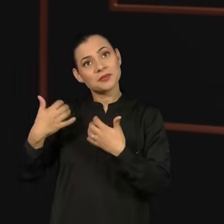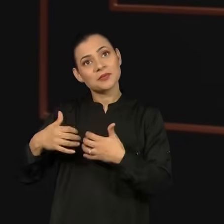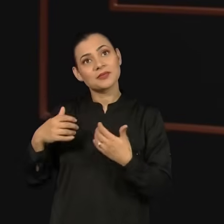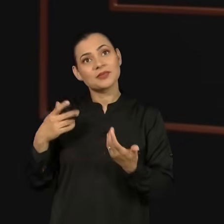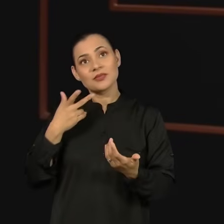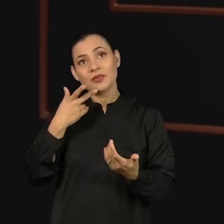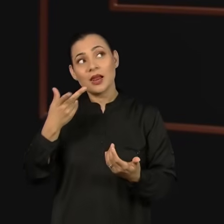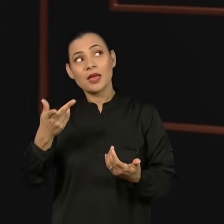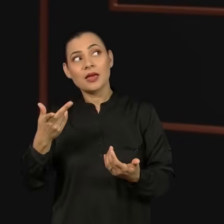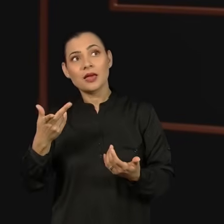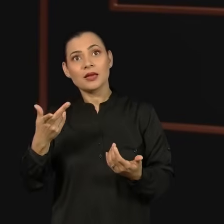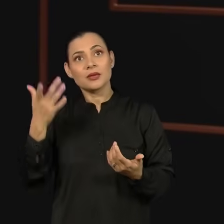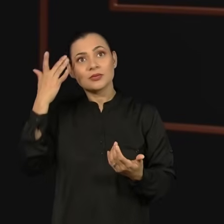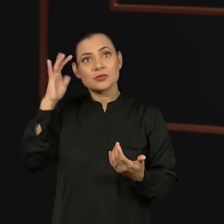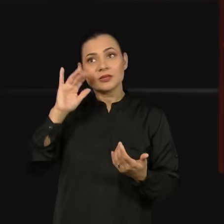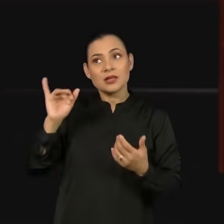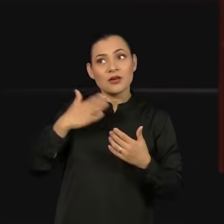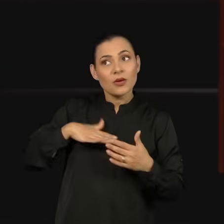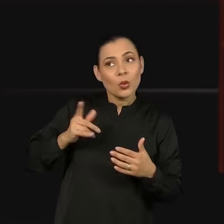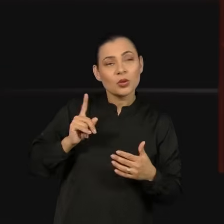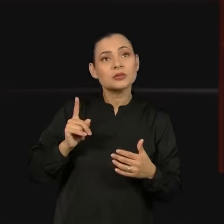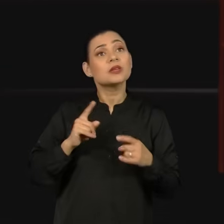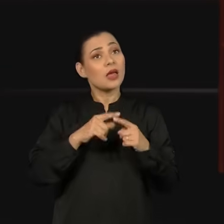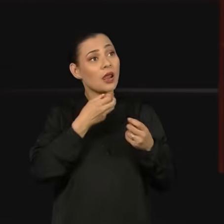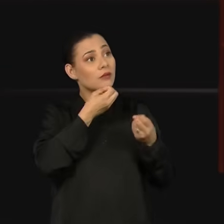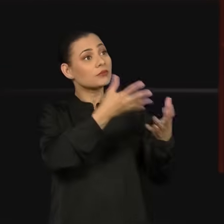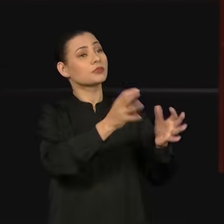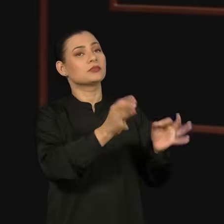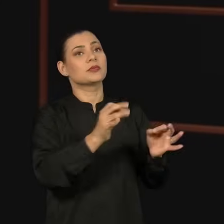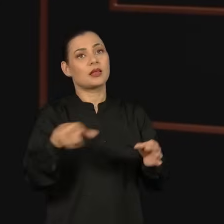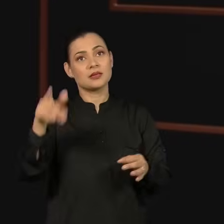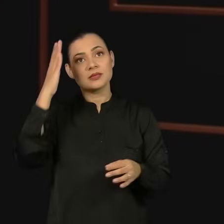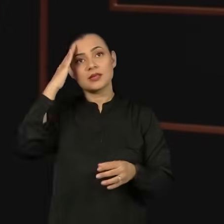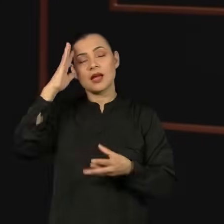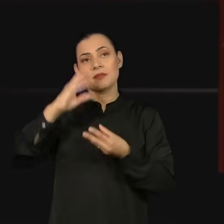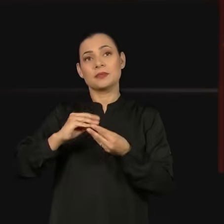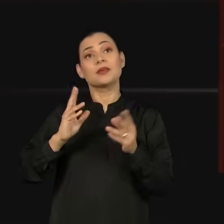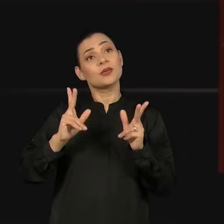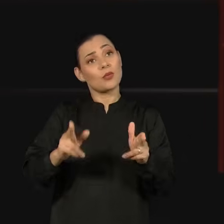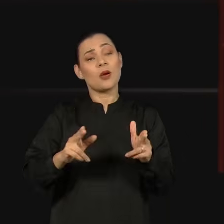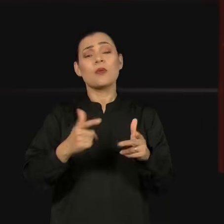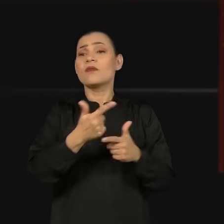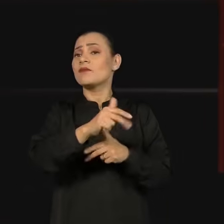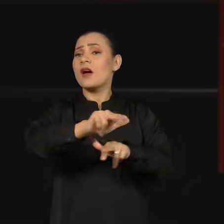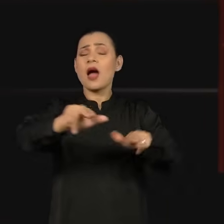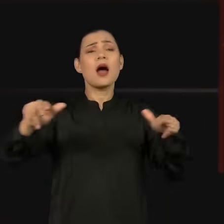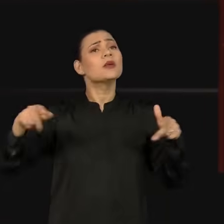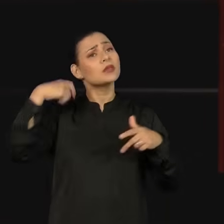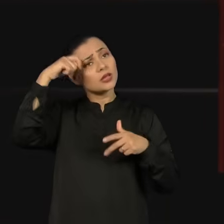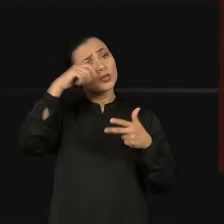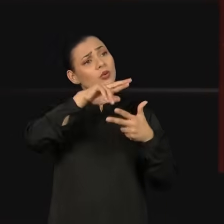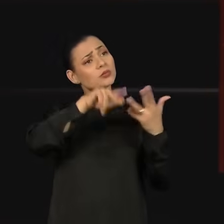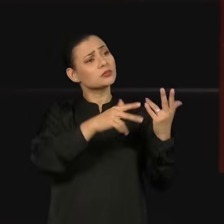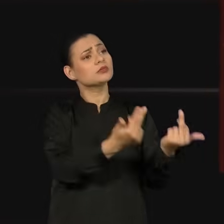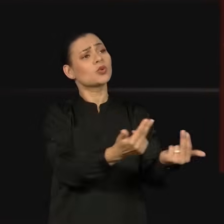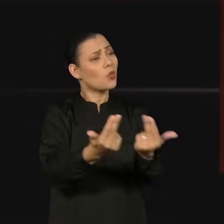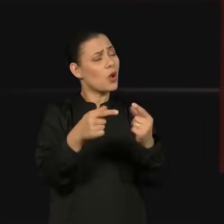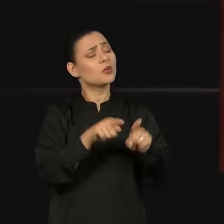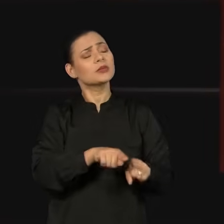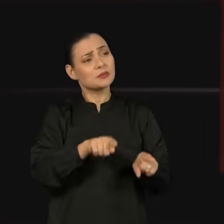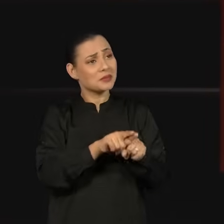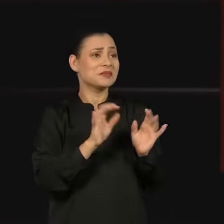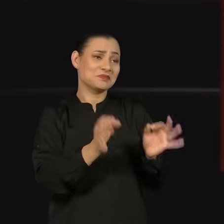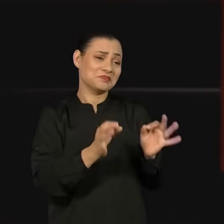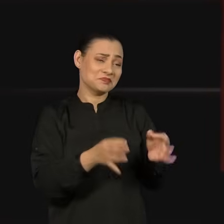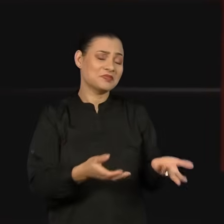uma coisa que eu acho que ela não vai gostar. Não, ela fala muito. Ela sabe disso, né? E muitos atores falam isso Sim. mesmo, né? É. E às vezes a gente